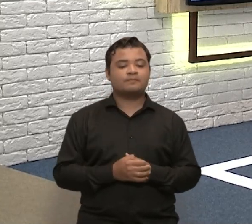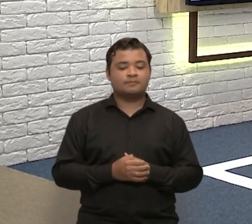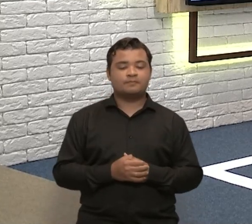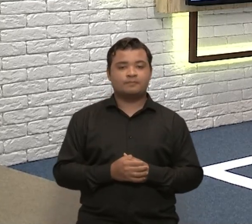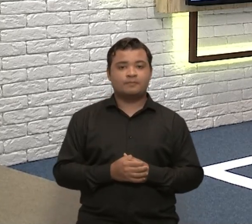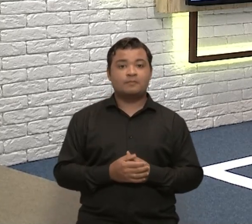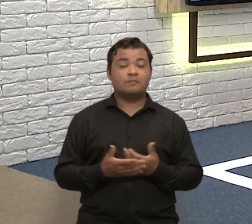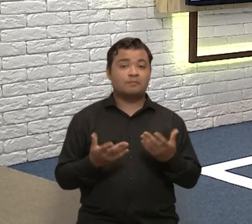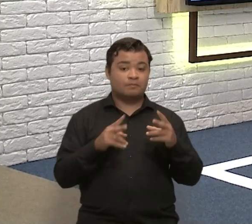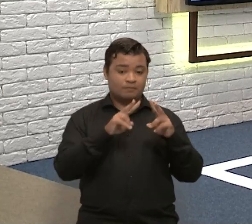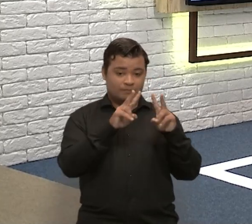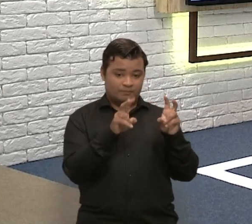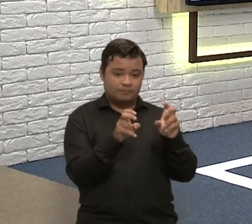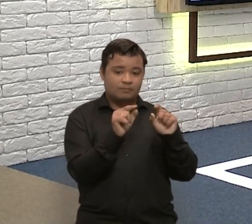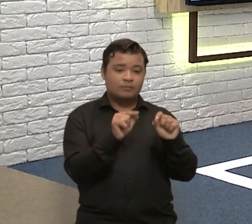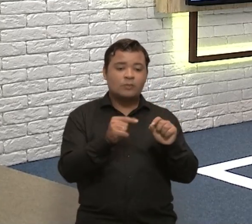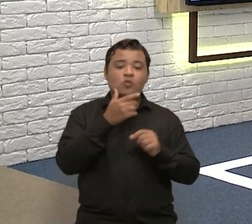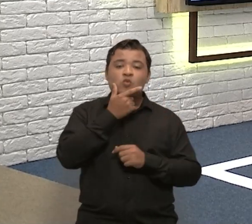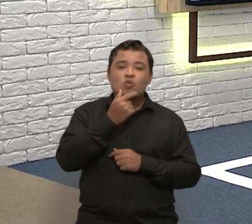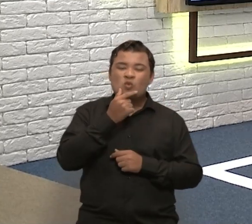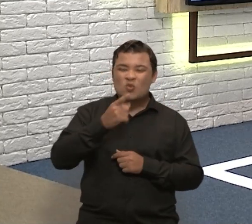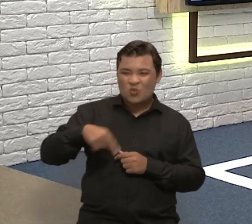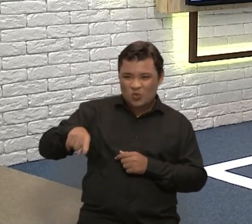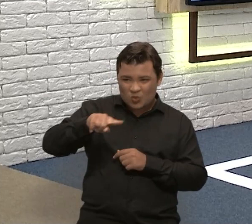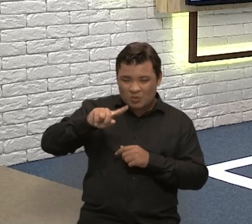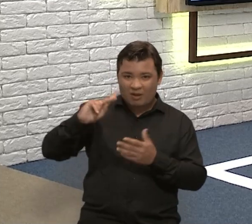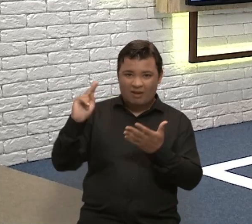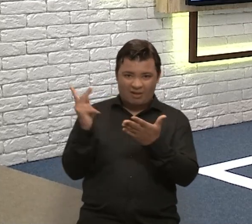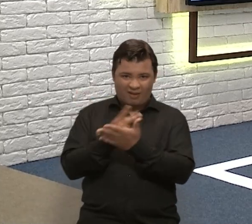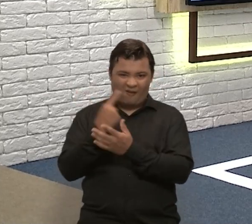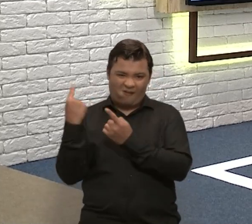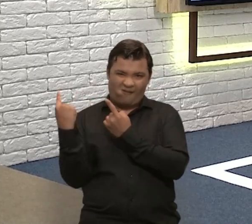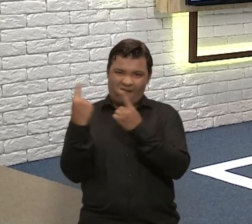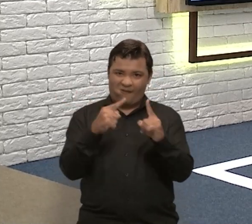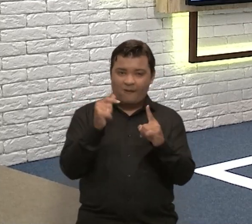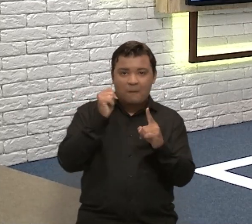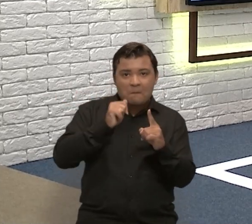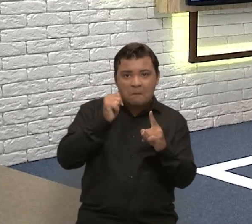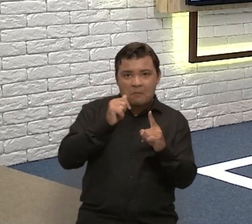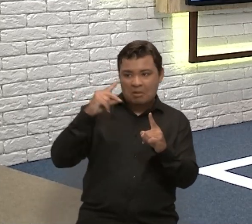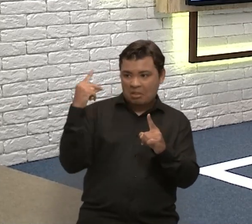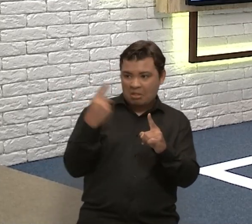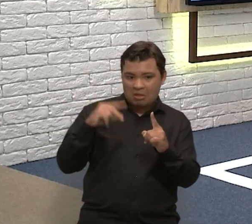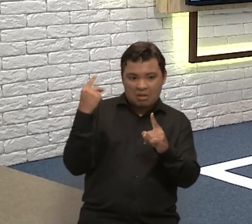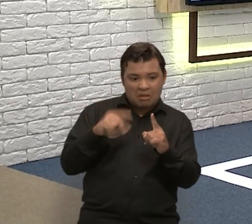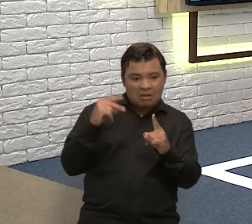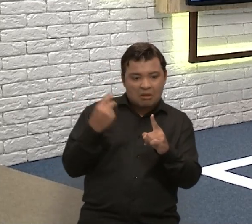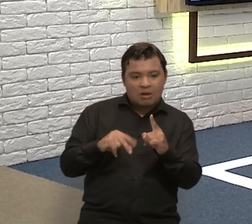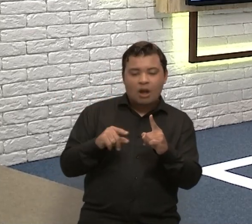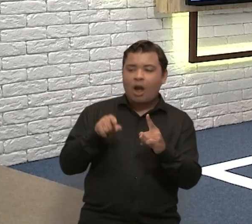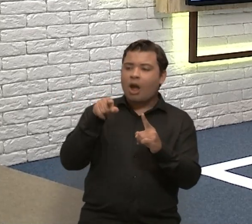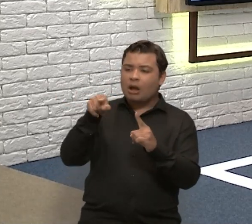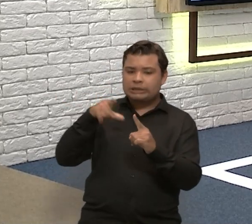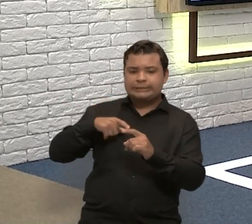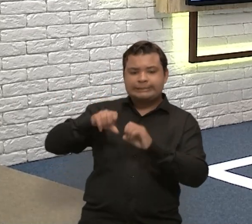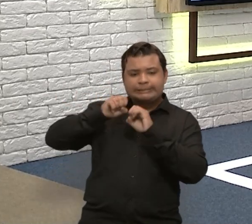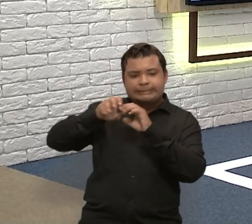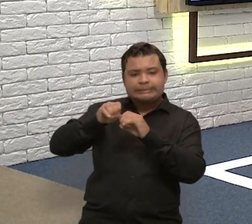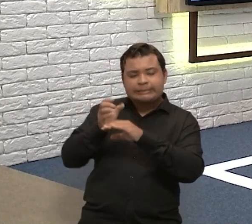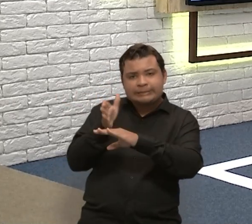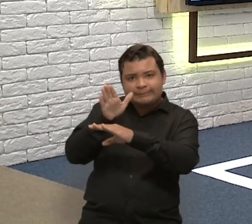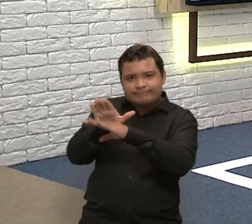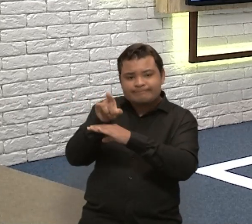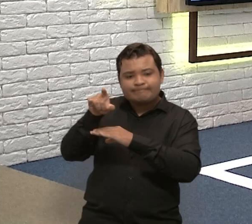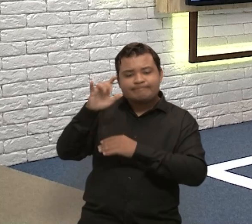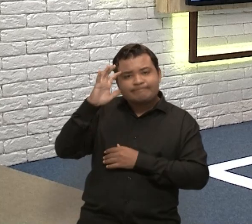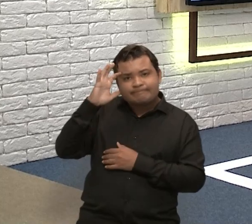sobre reeducação de homens que se envolvem em situação de violência doméstica, familiar ou afetiva contra a mulher por